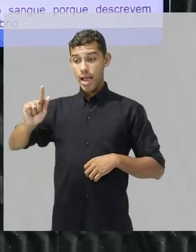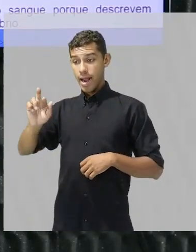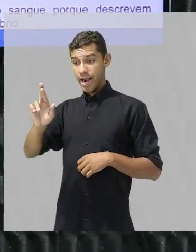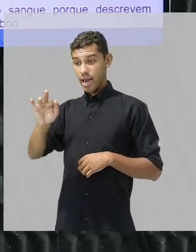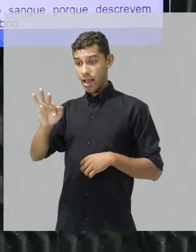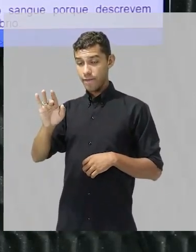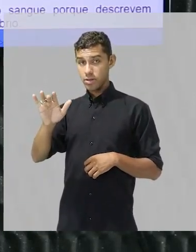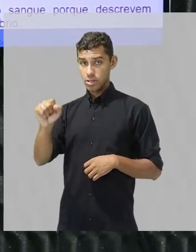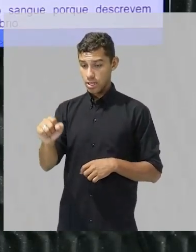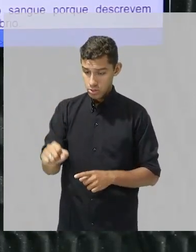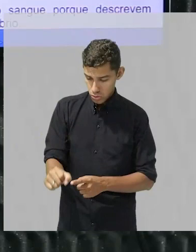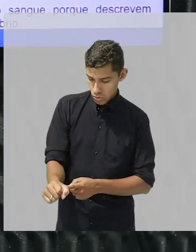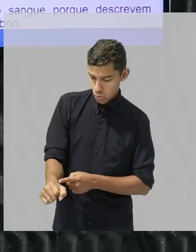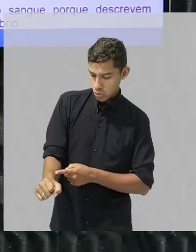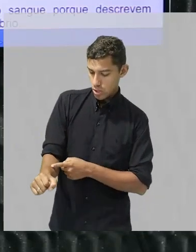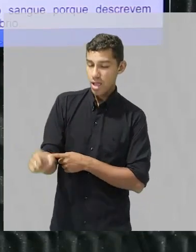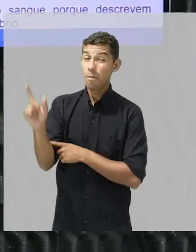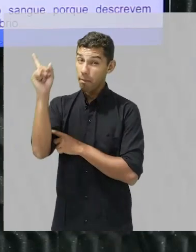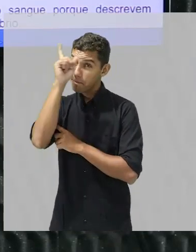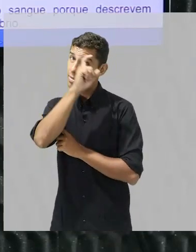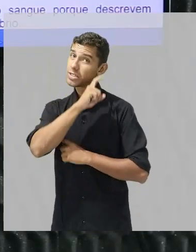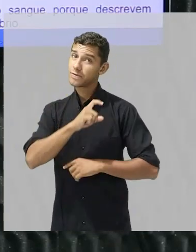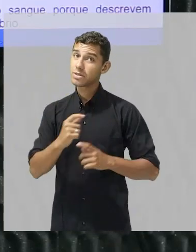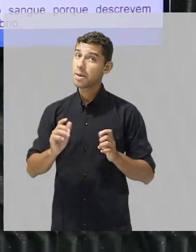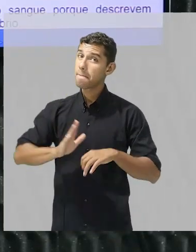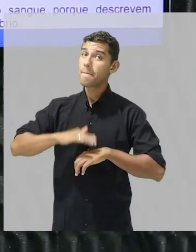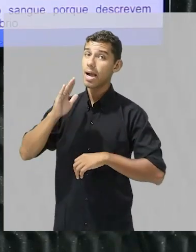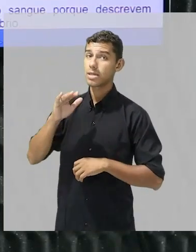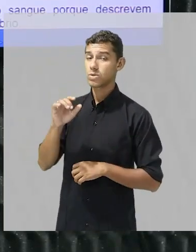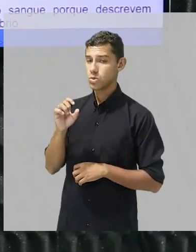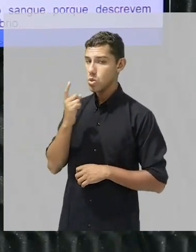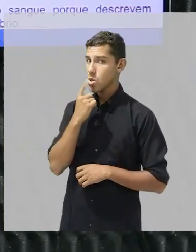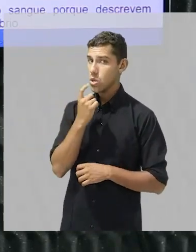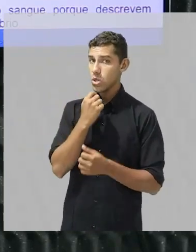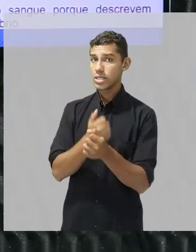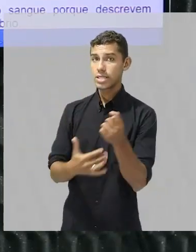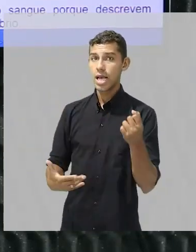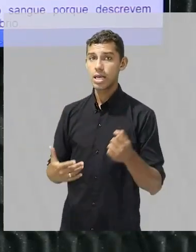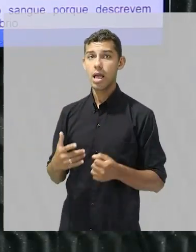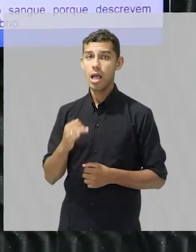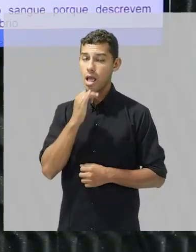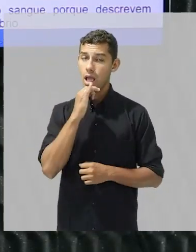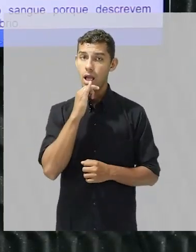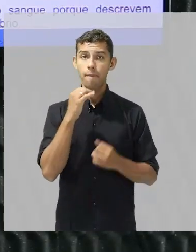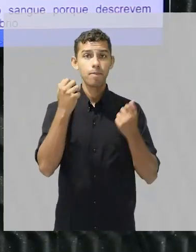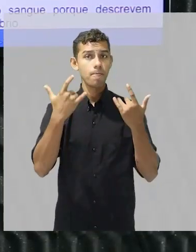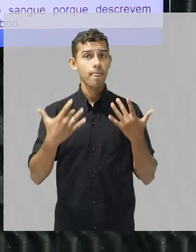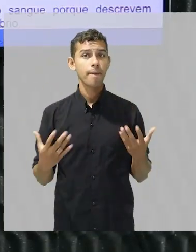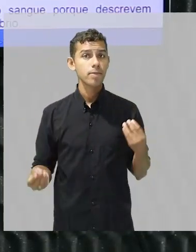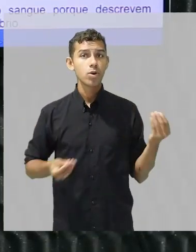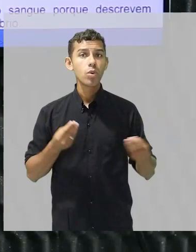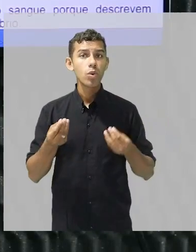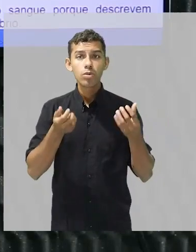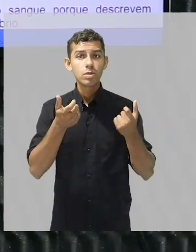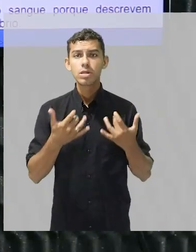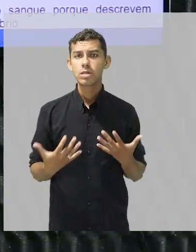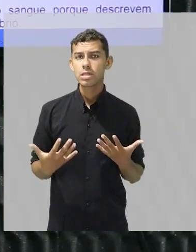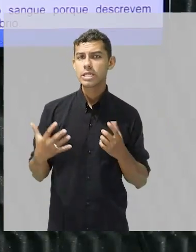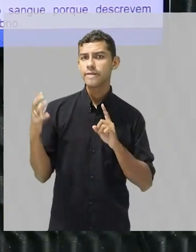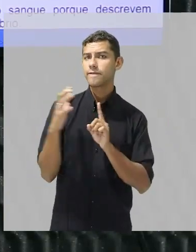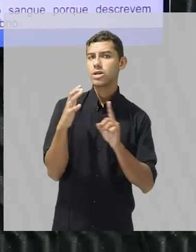ela está influenciando, sim, sobre o sangue, tá? Então, como é que ele diz aqui que o sangue ele não